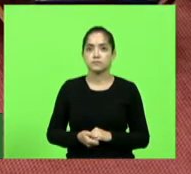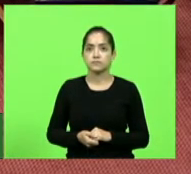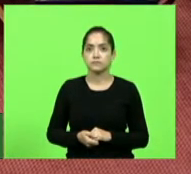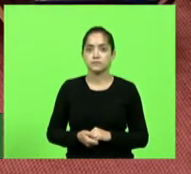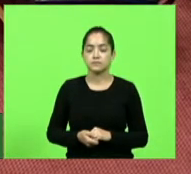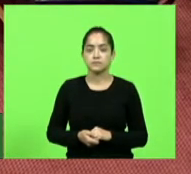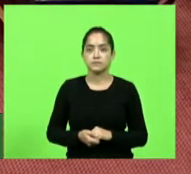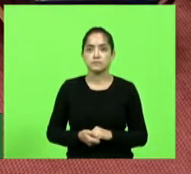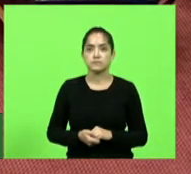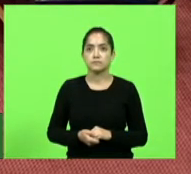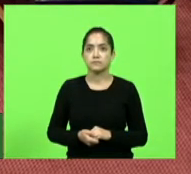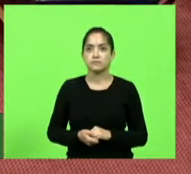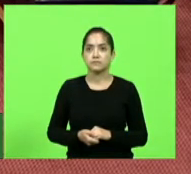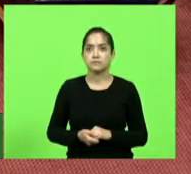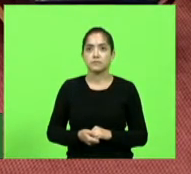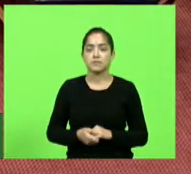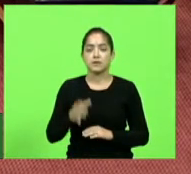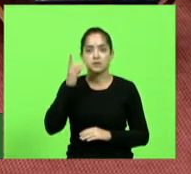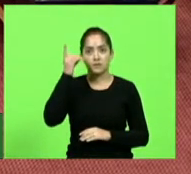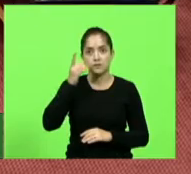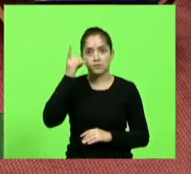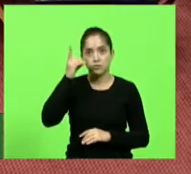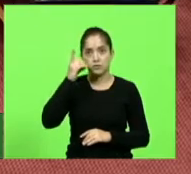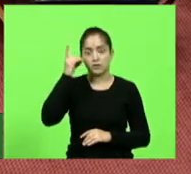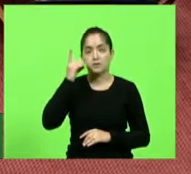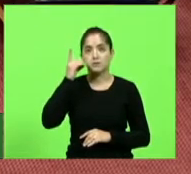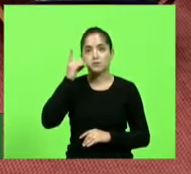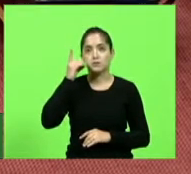Senhor presidente, deputado Laércio, vota 1.